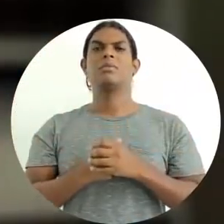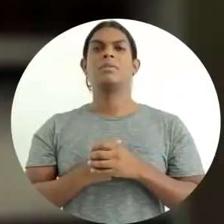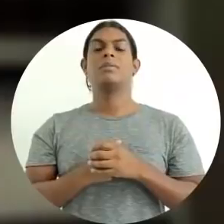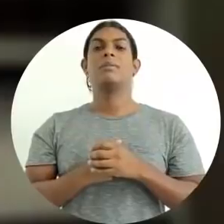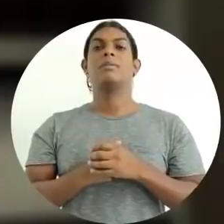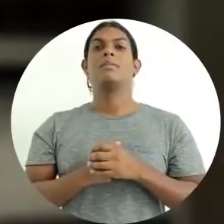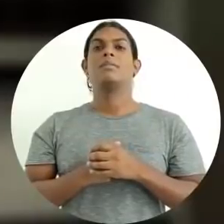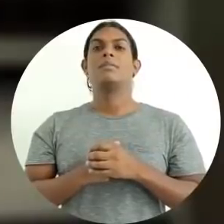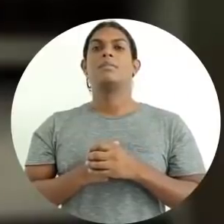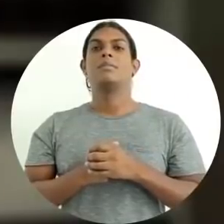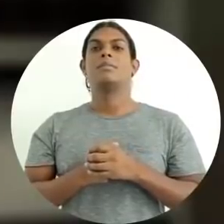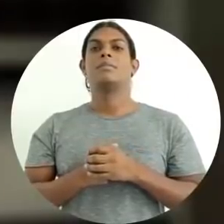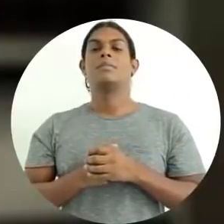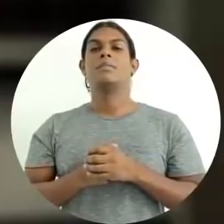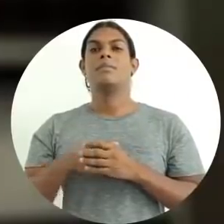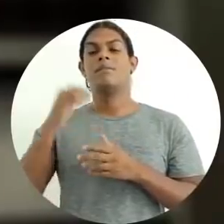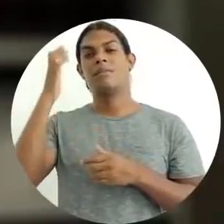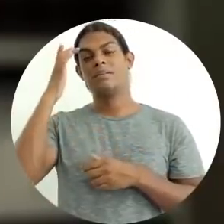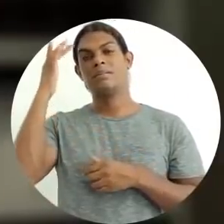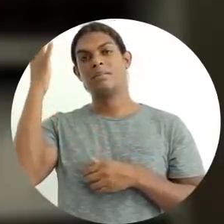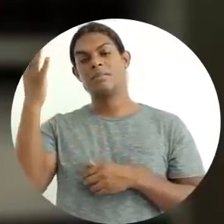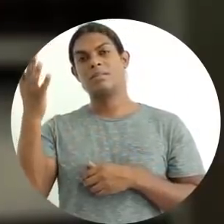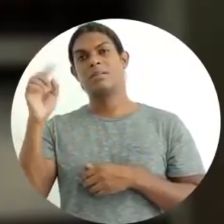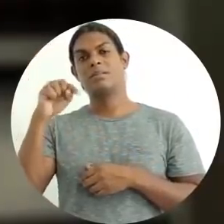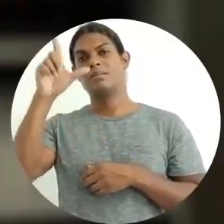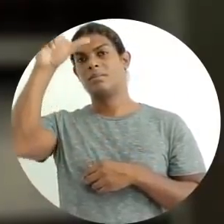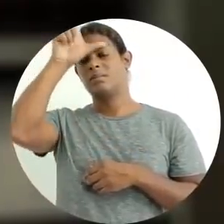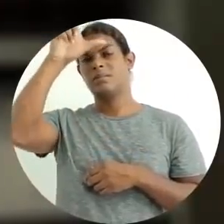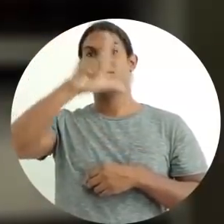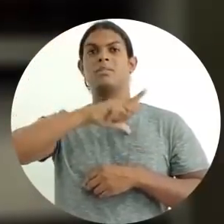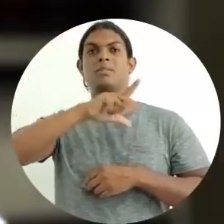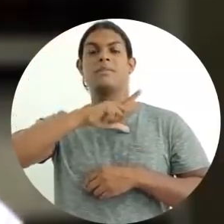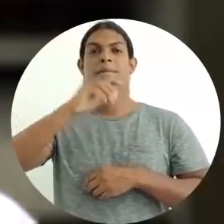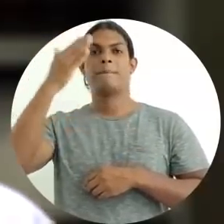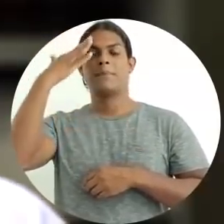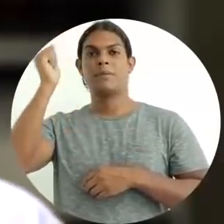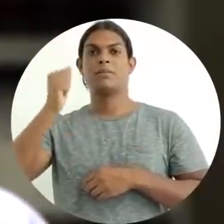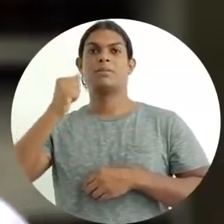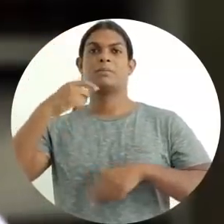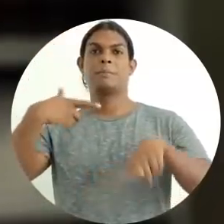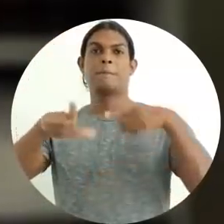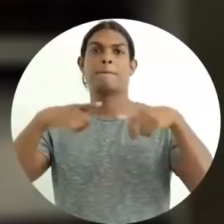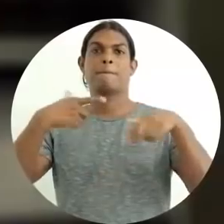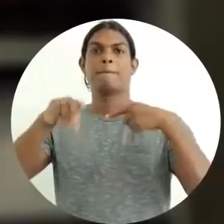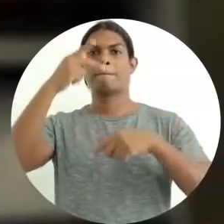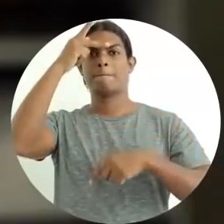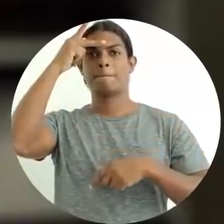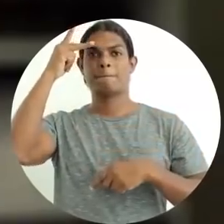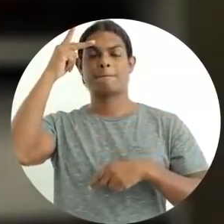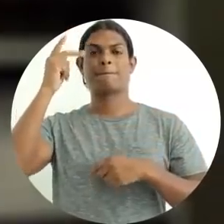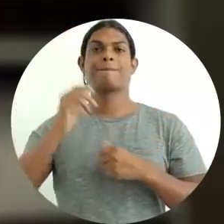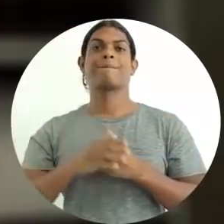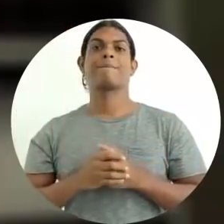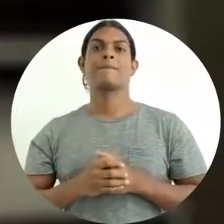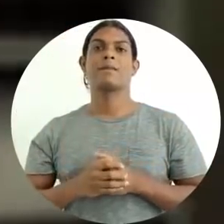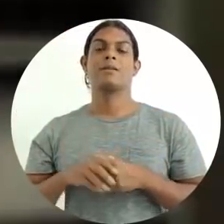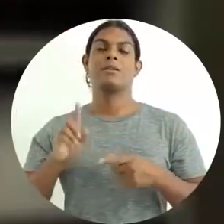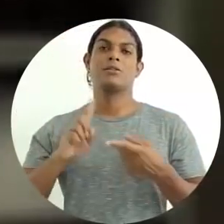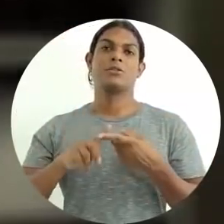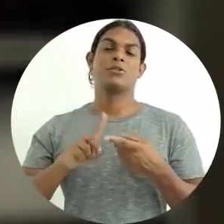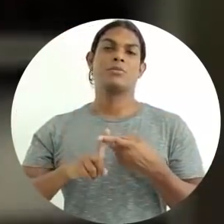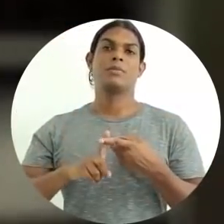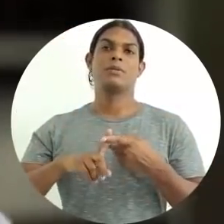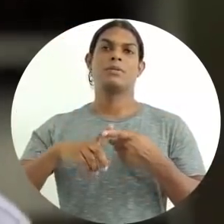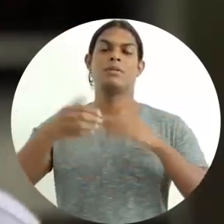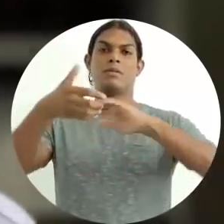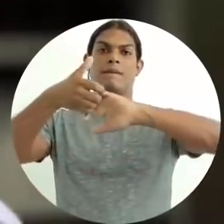Ou seja, é a habilidade, a facilidade que este líder vai ter de saber lidar com pessoas. E